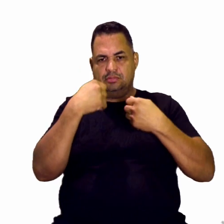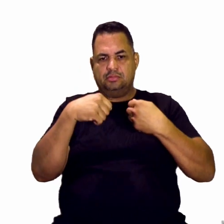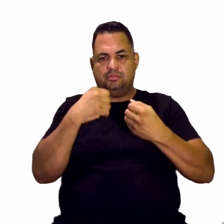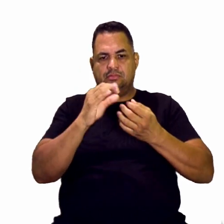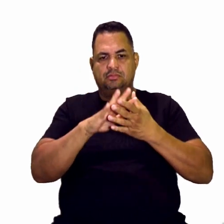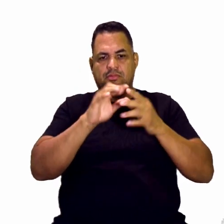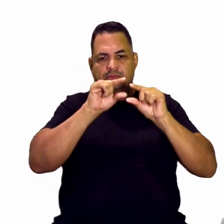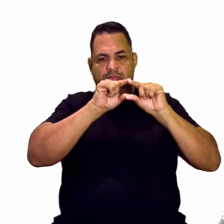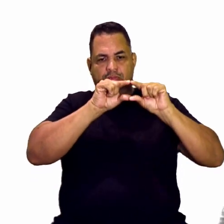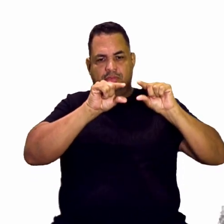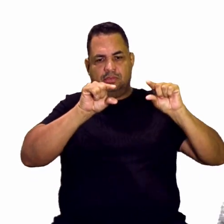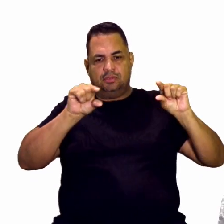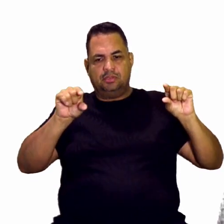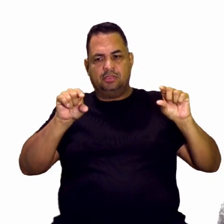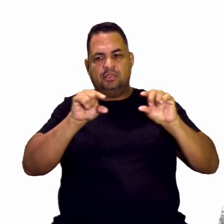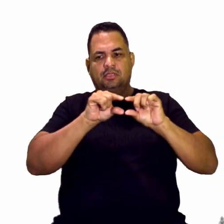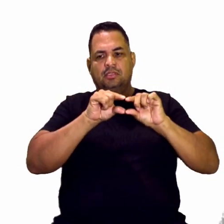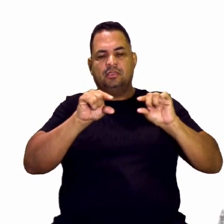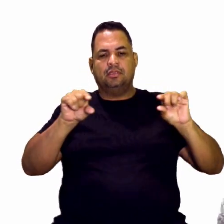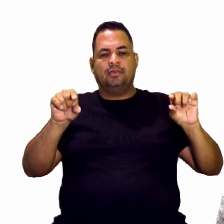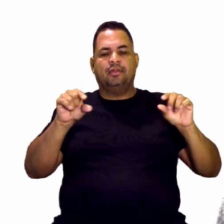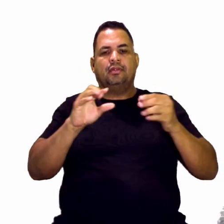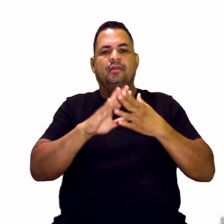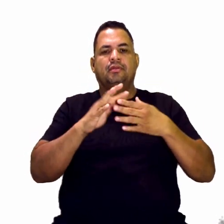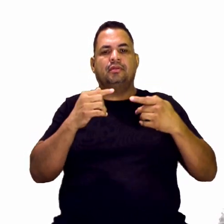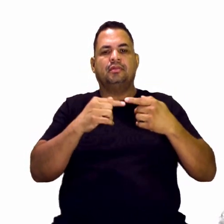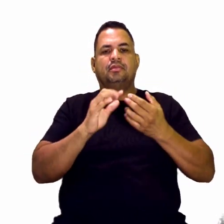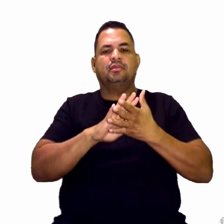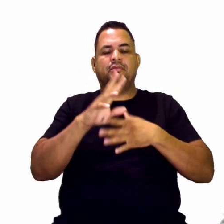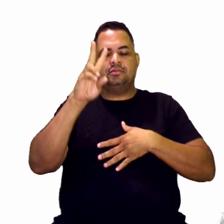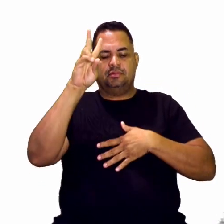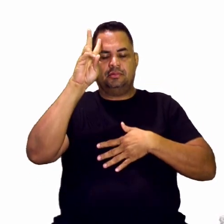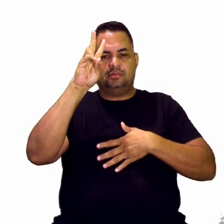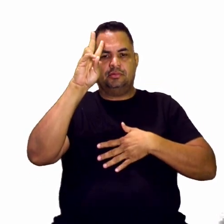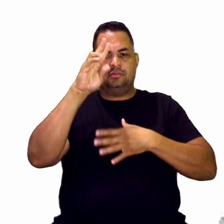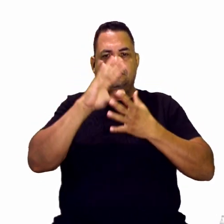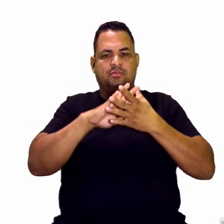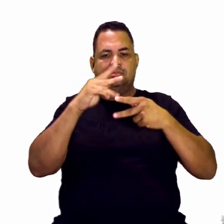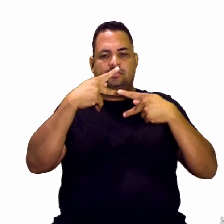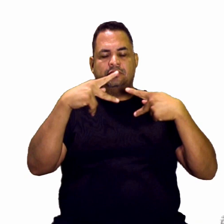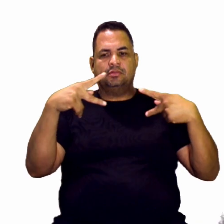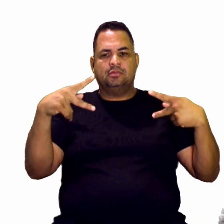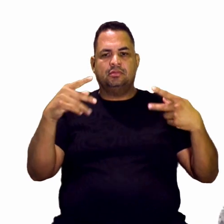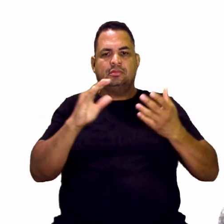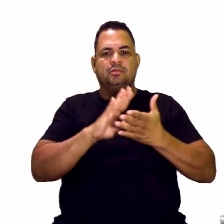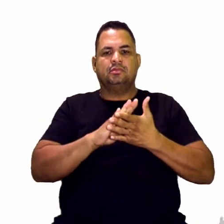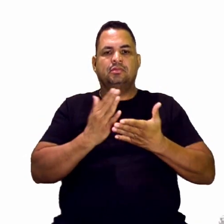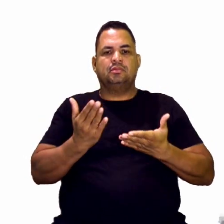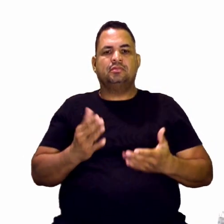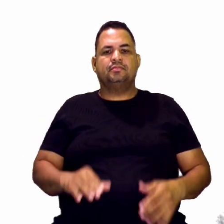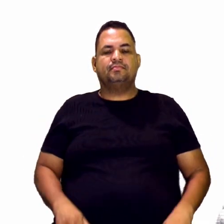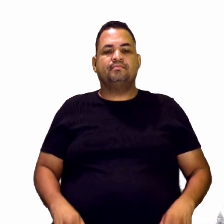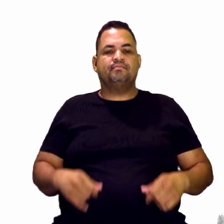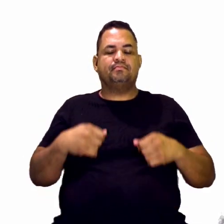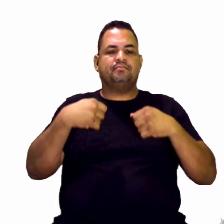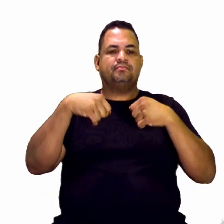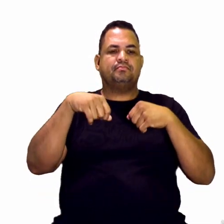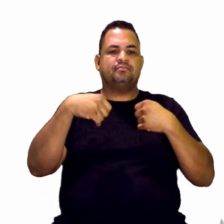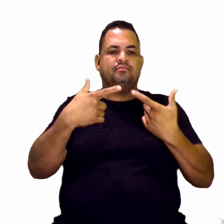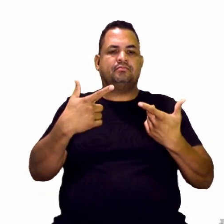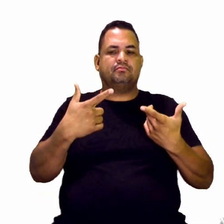um canal que facilite a sua entrada. Lembra daquelas proteínas canais que a gente viu na última aula? Ou seja, elas